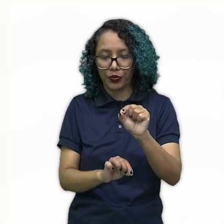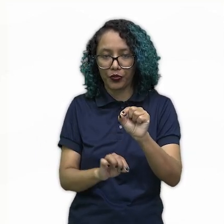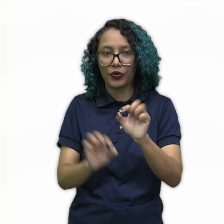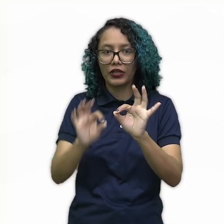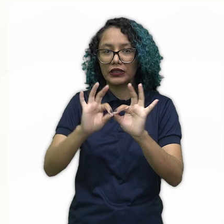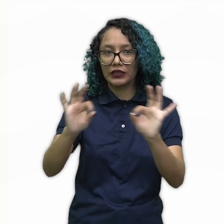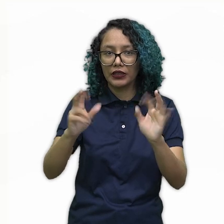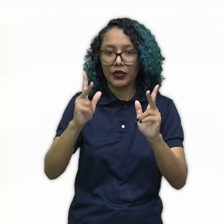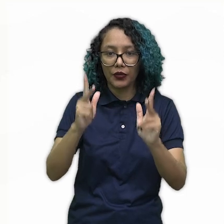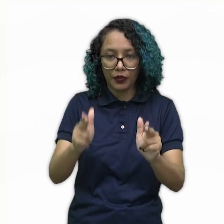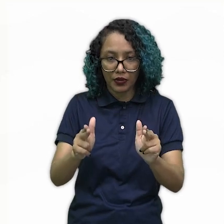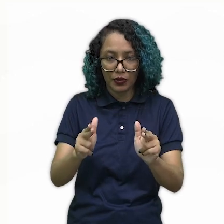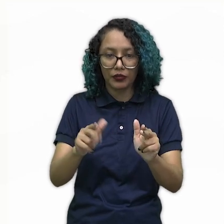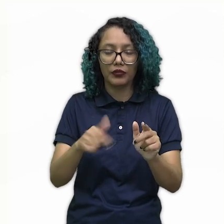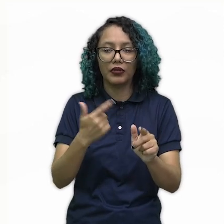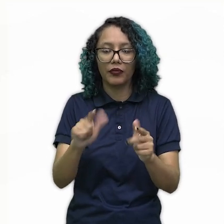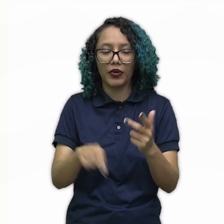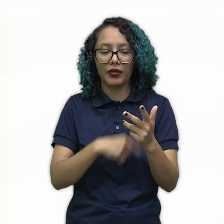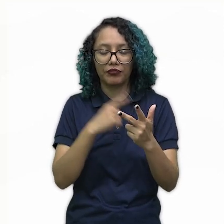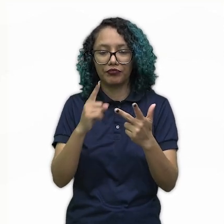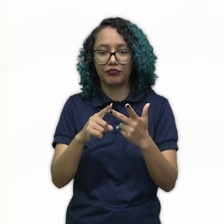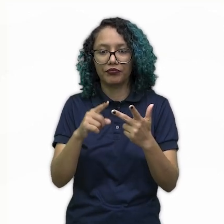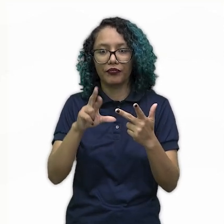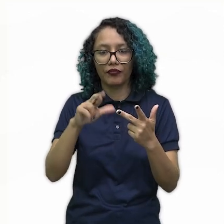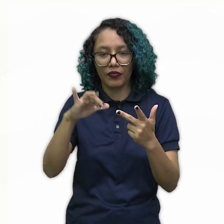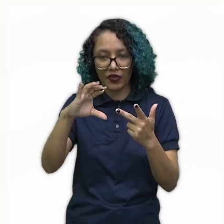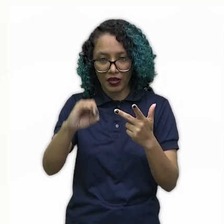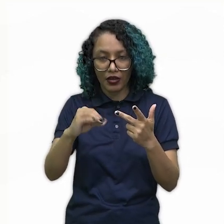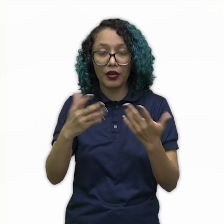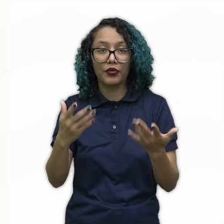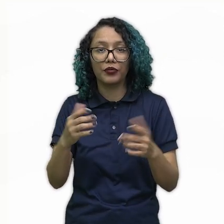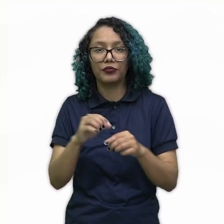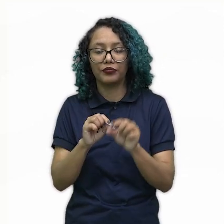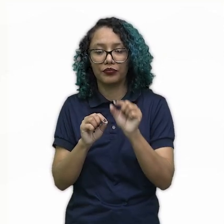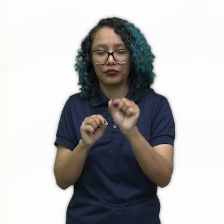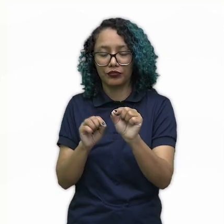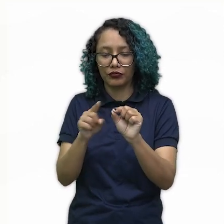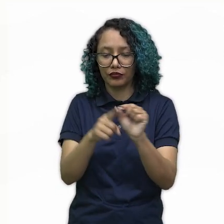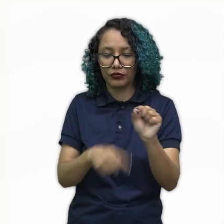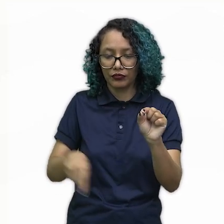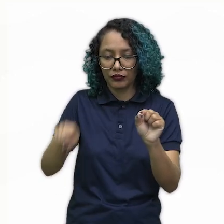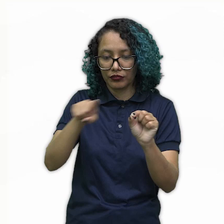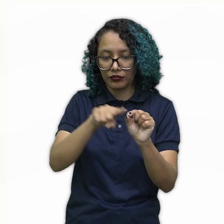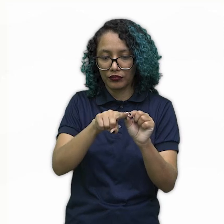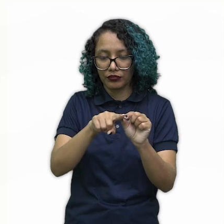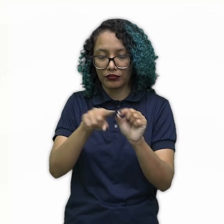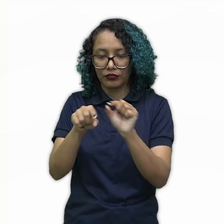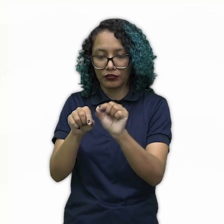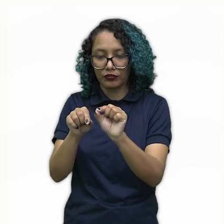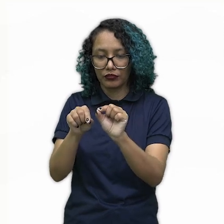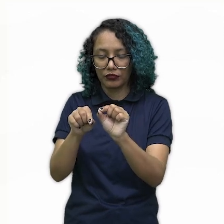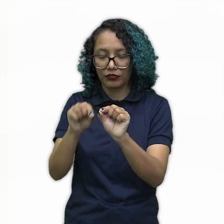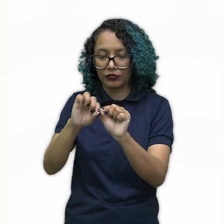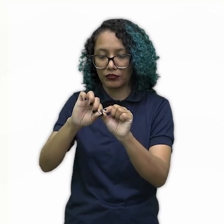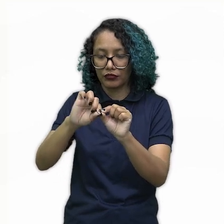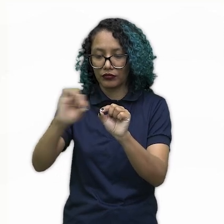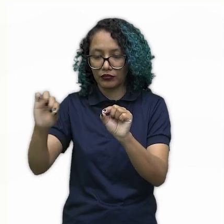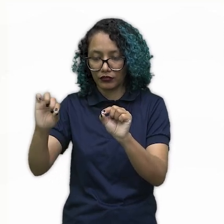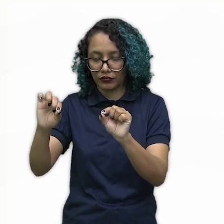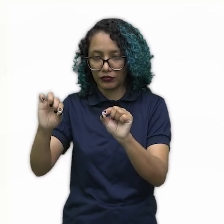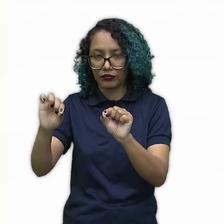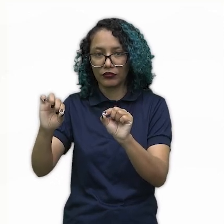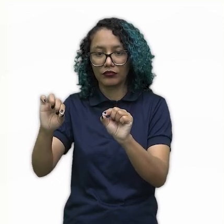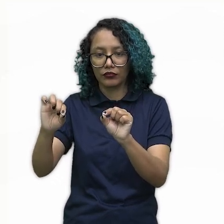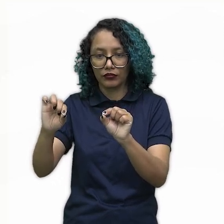distância. Temos o nosso raio, que é exatamente do centro até qualquer